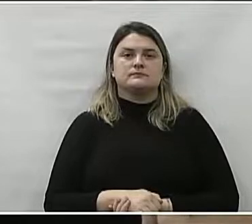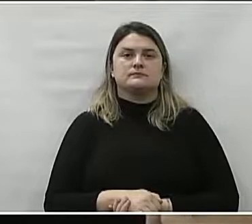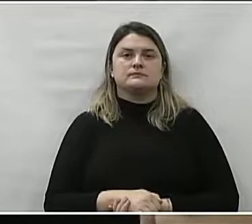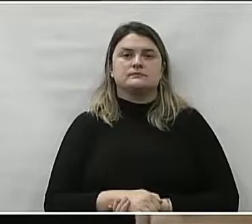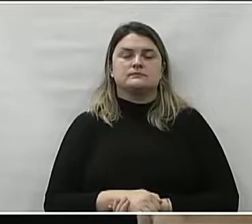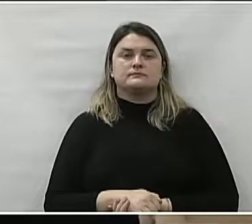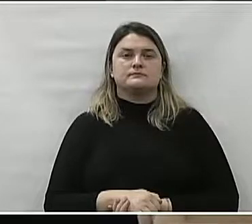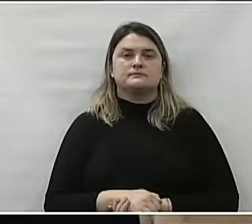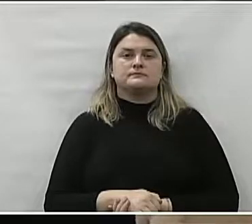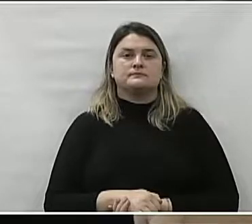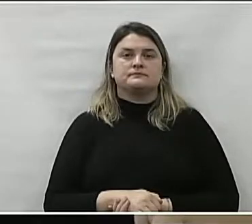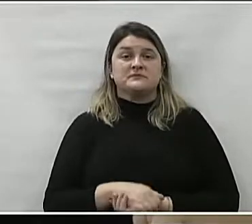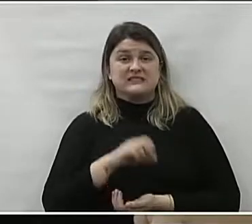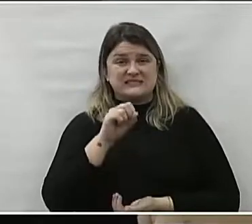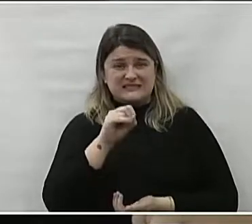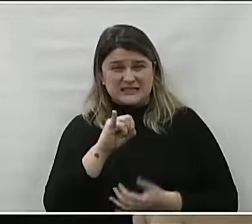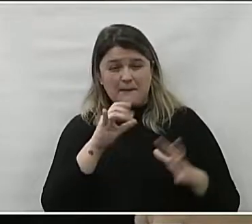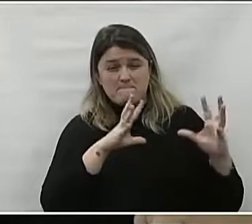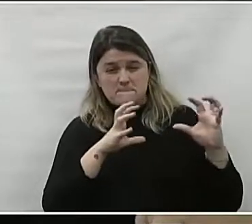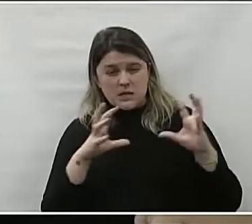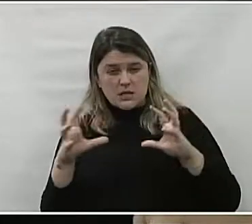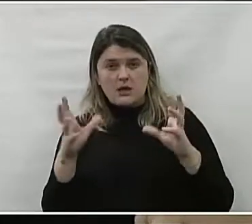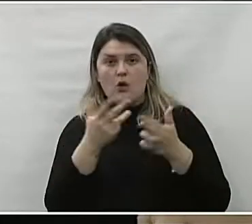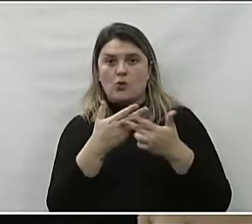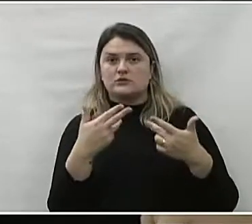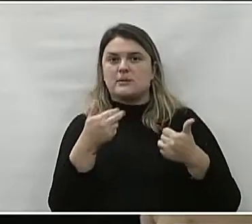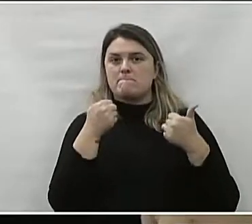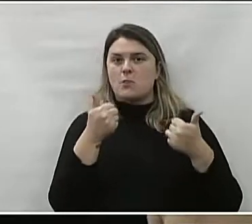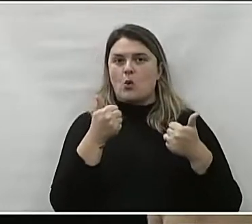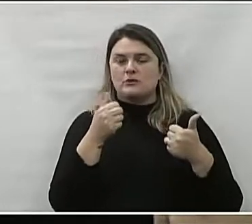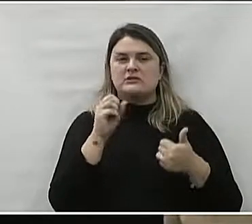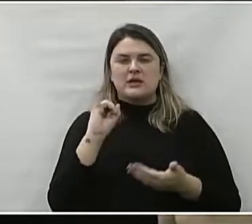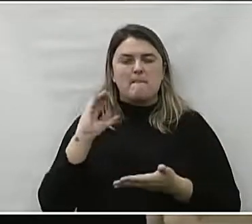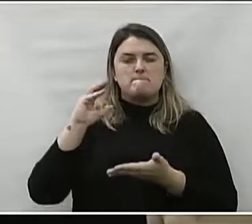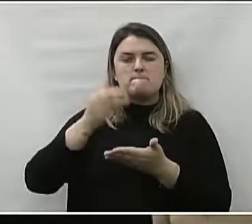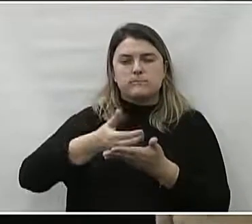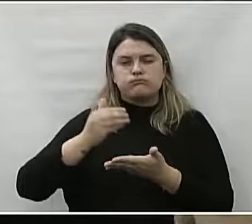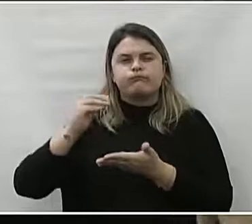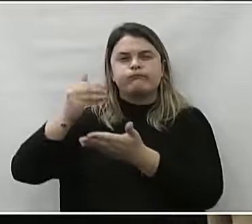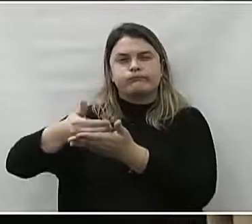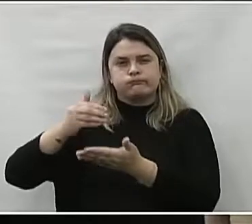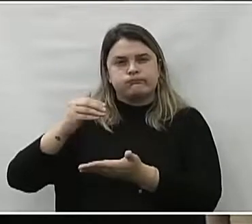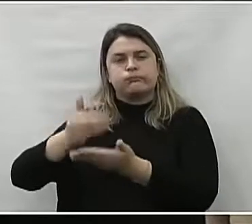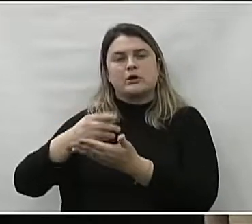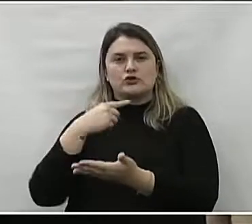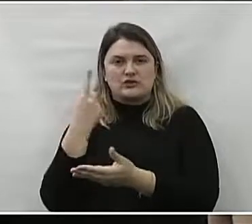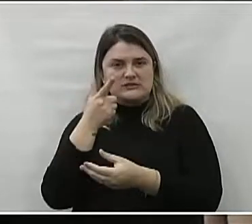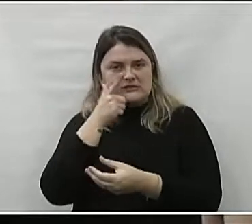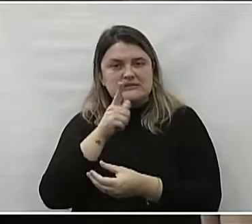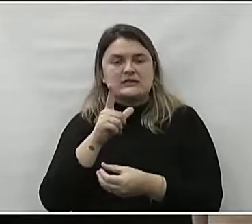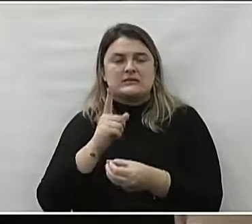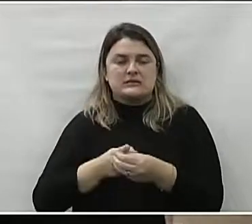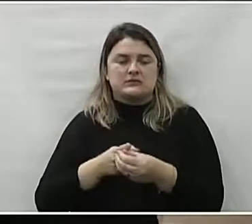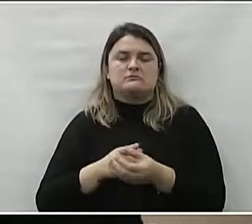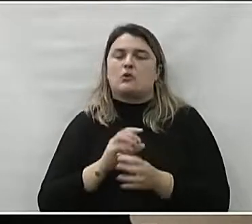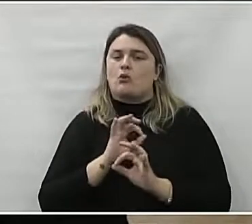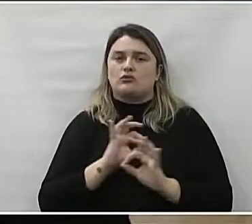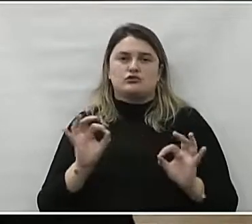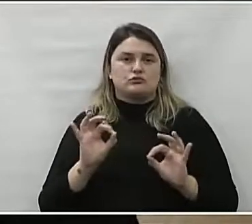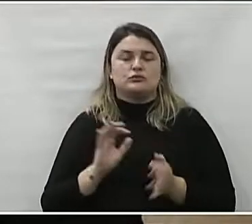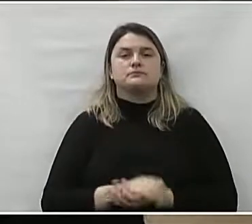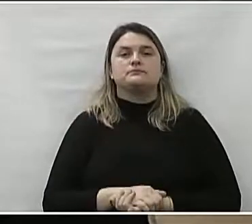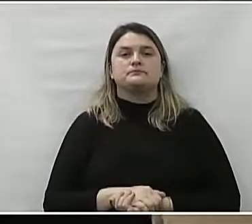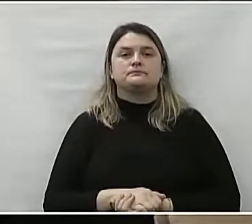eu digo assim né tiver briga que seja briga boa né Quanto mais verbas e vir para o nosso município de União da